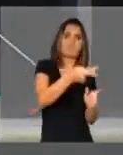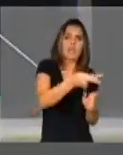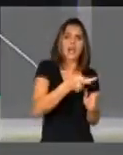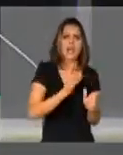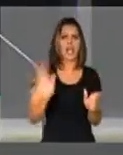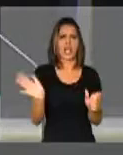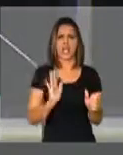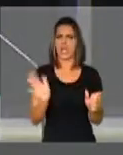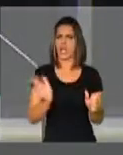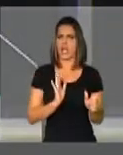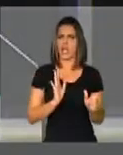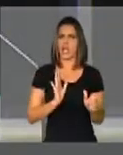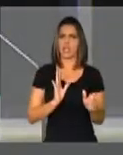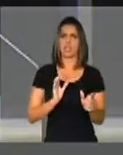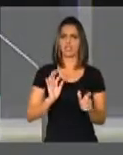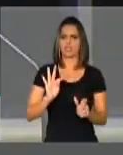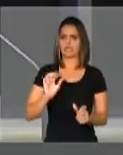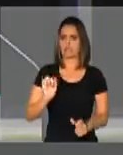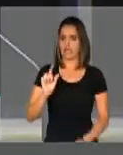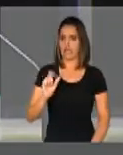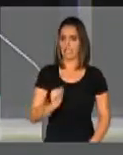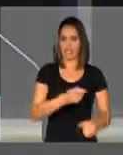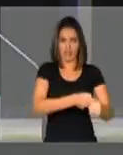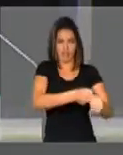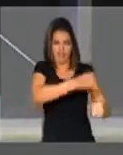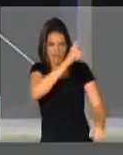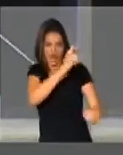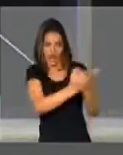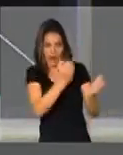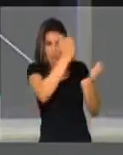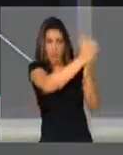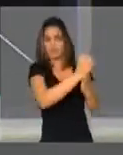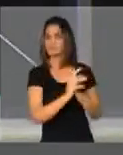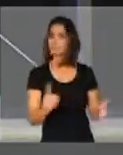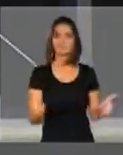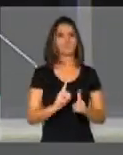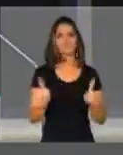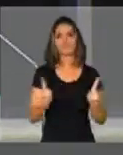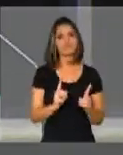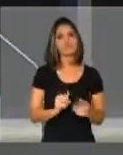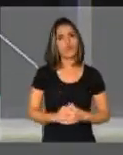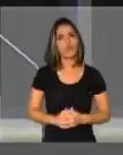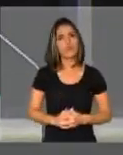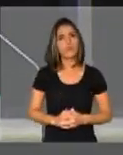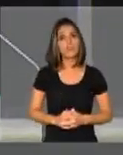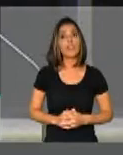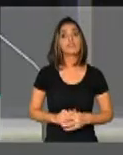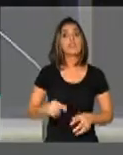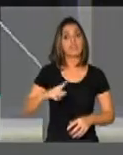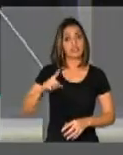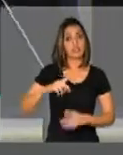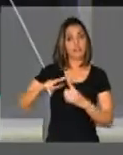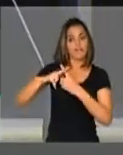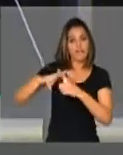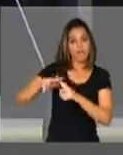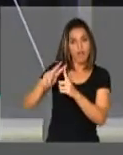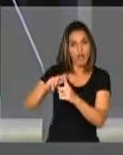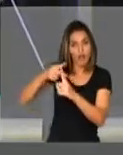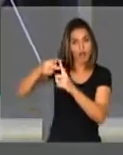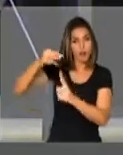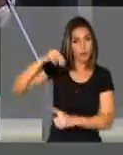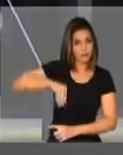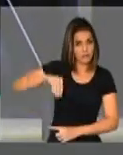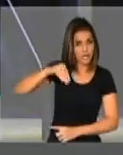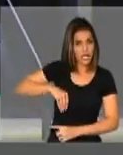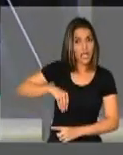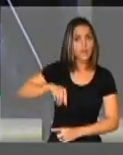não trouxe nenhuma taxa inflacionária para o país. Uma política de valorização real do salário